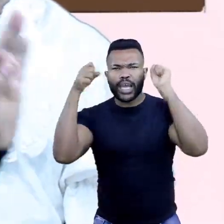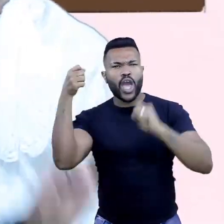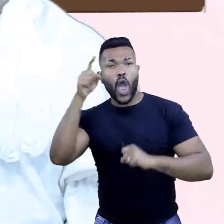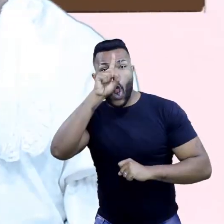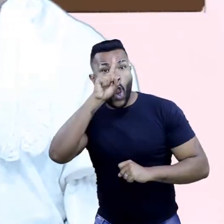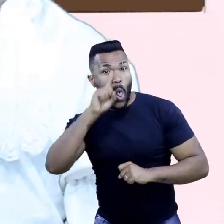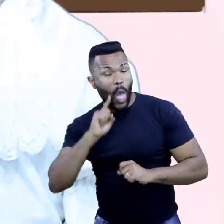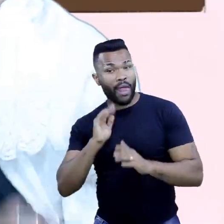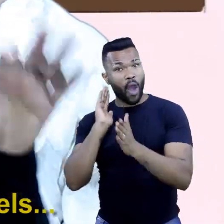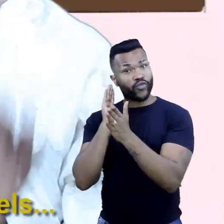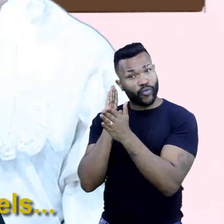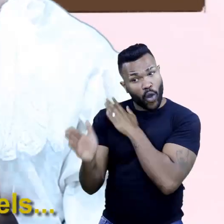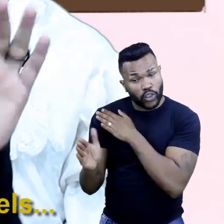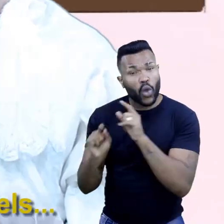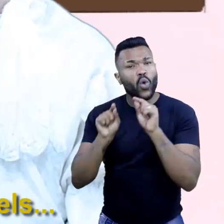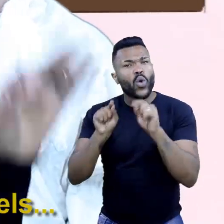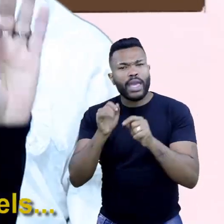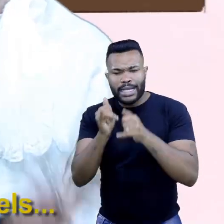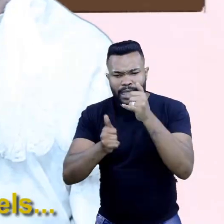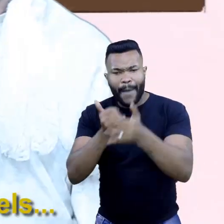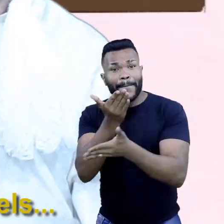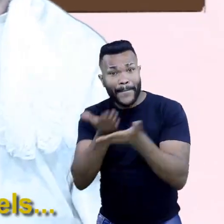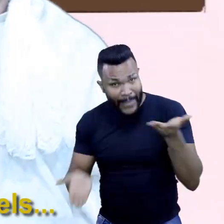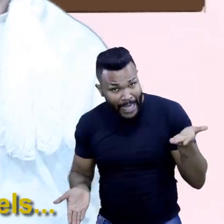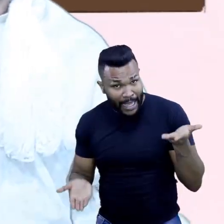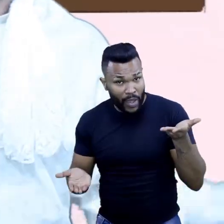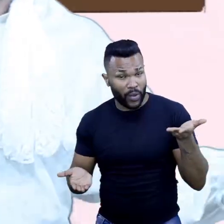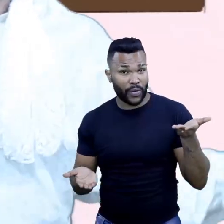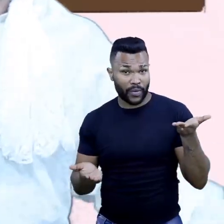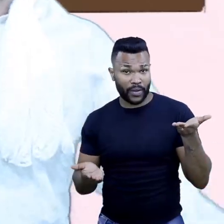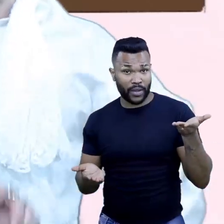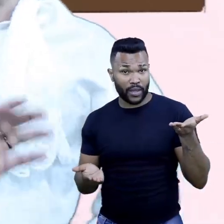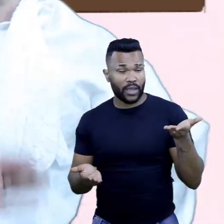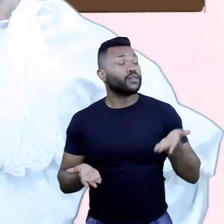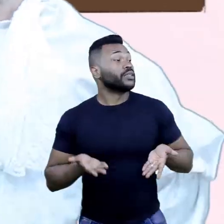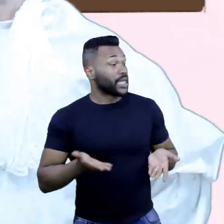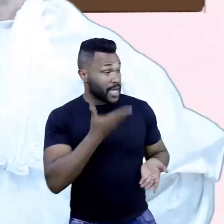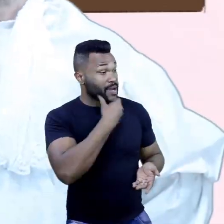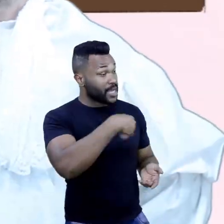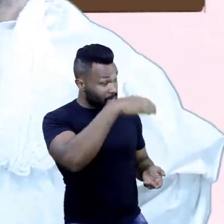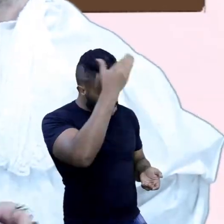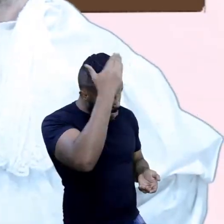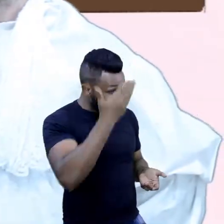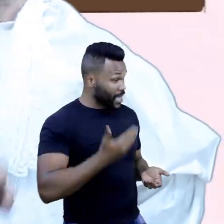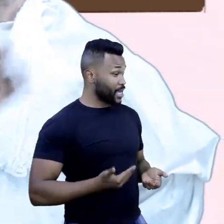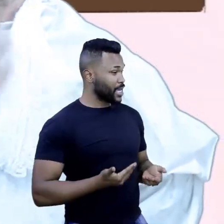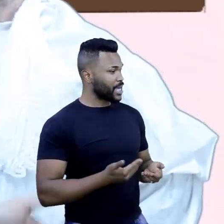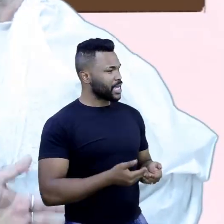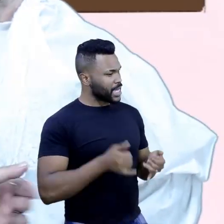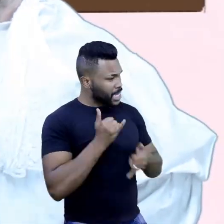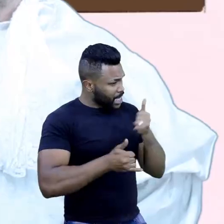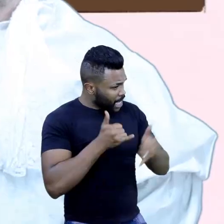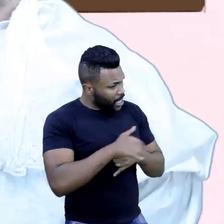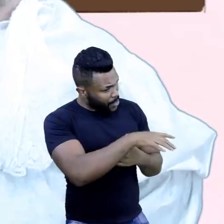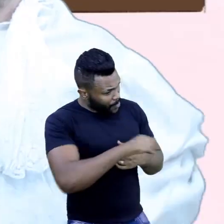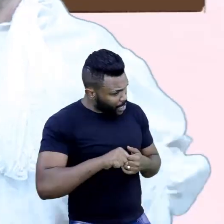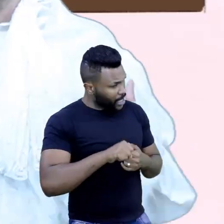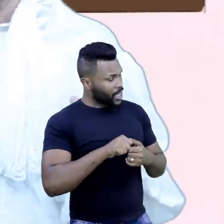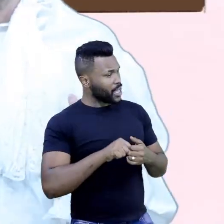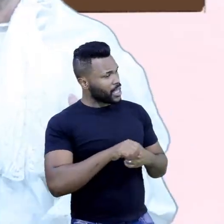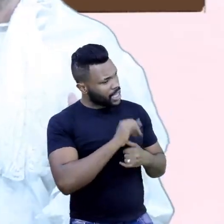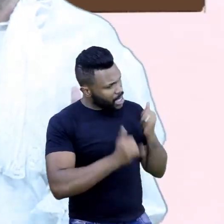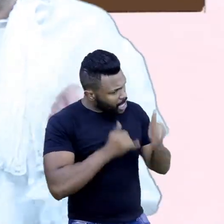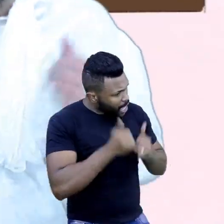Loira fugitiva que acabou perdendo o salto. Vossa Alteza, pega o salto.